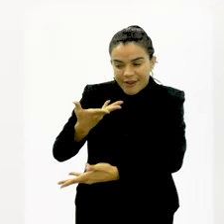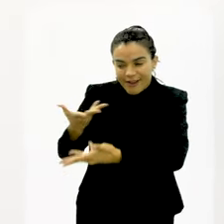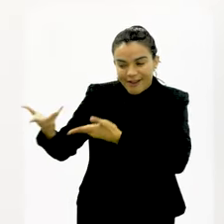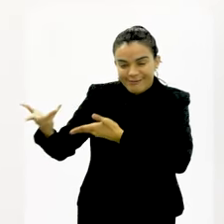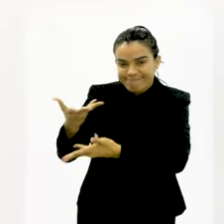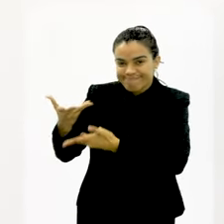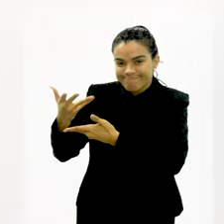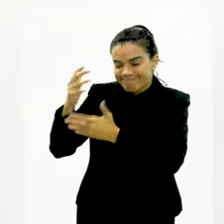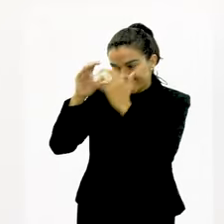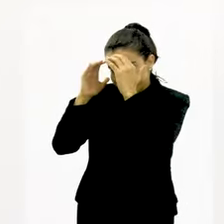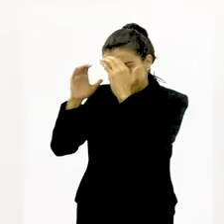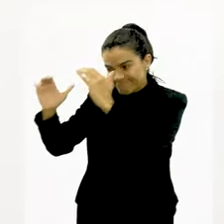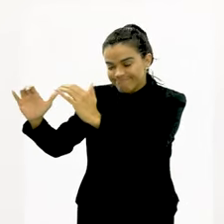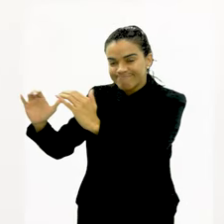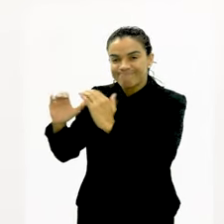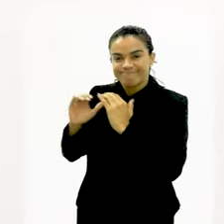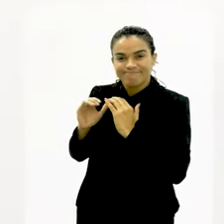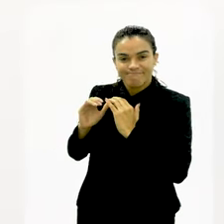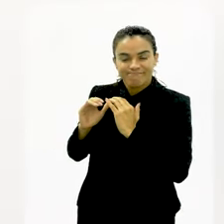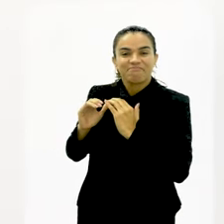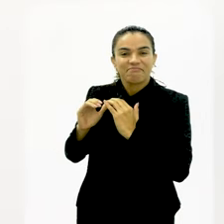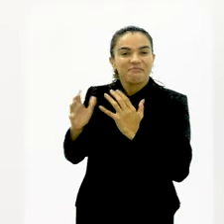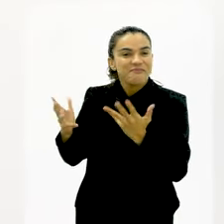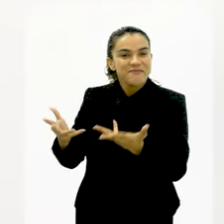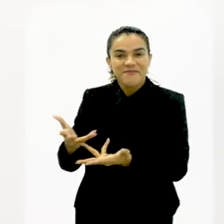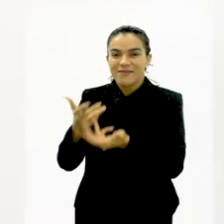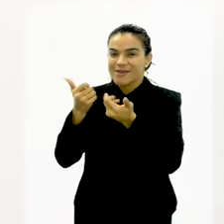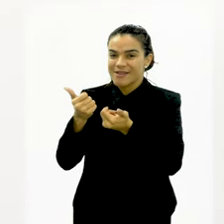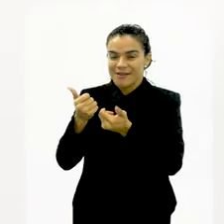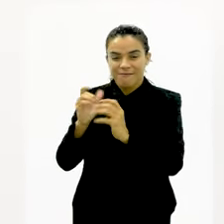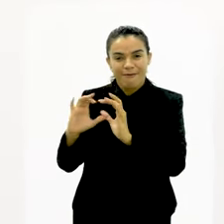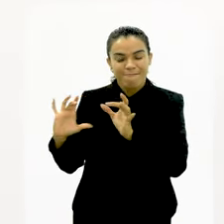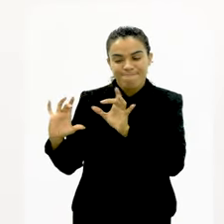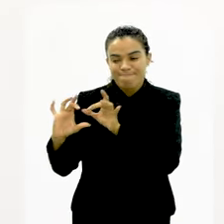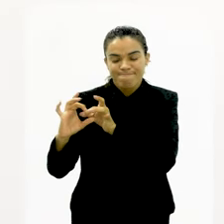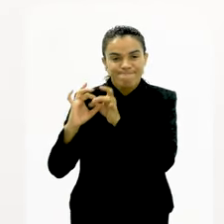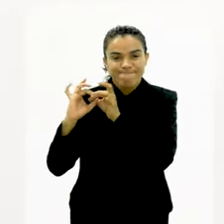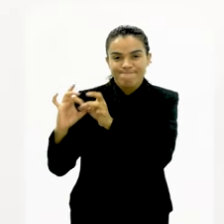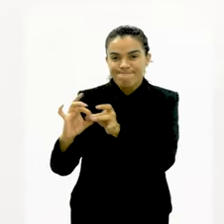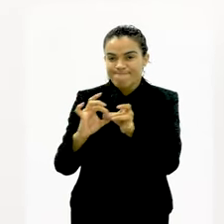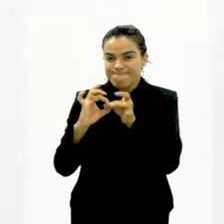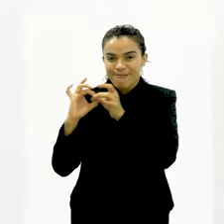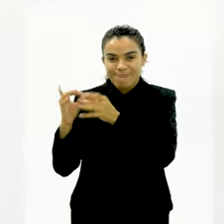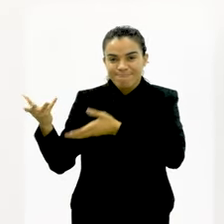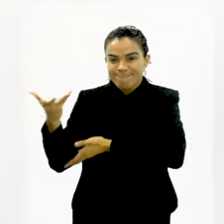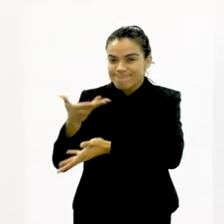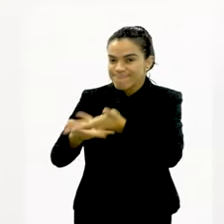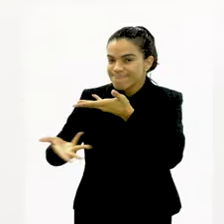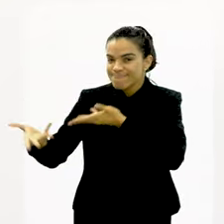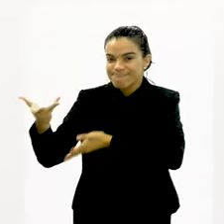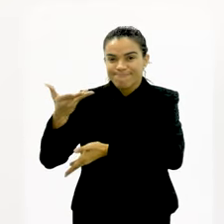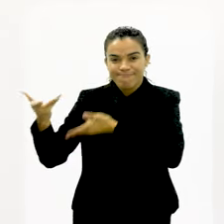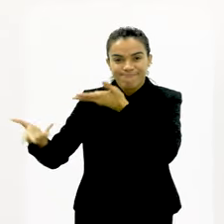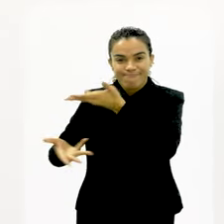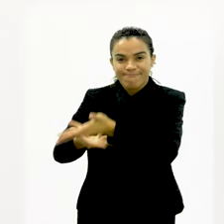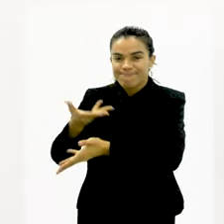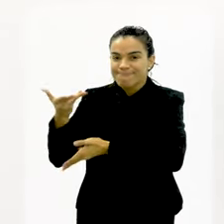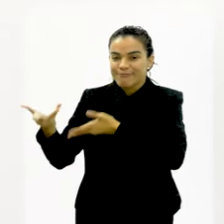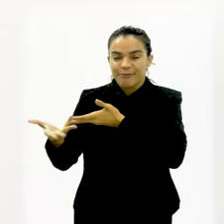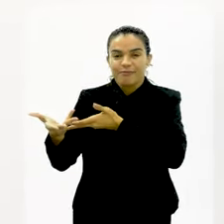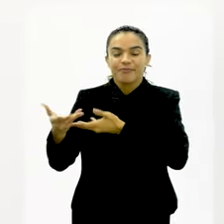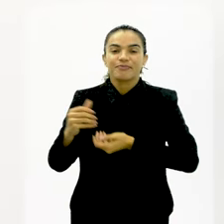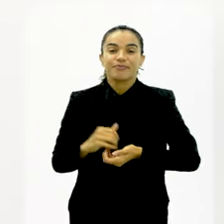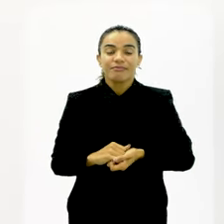tem uma relação extremamente respeitosa, e com muita sinergia, né? A gente se entende muito no nosso